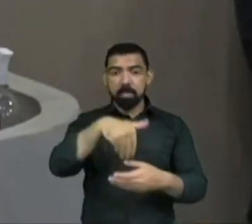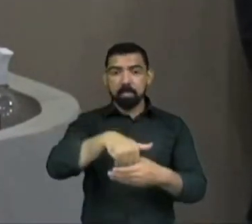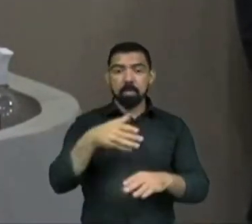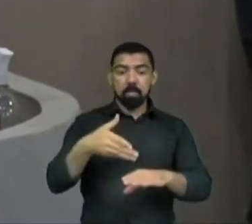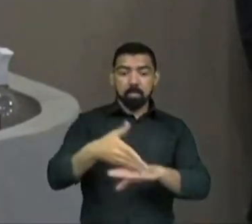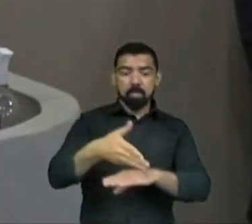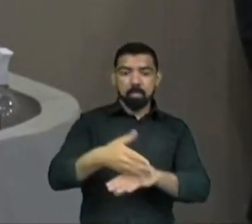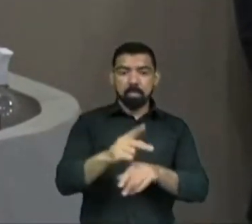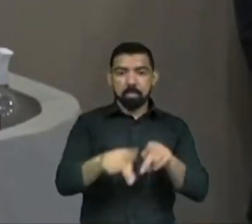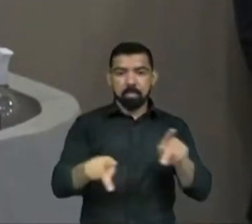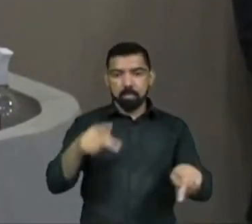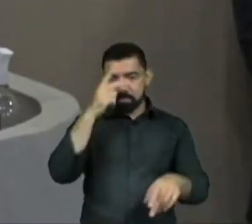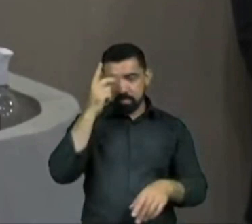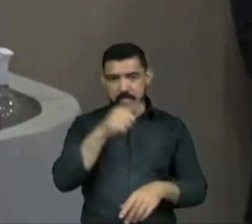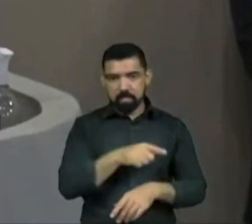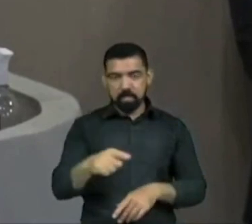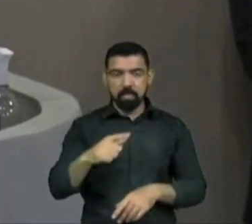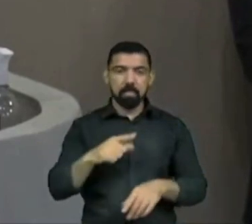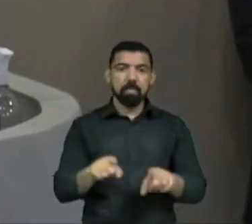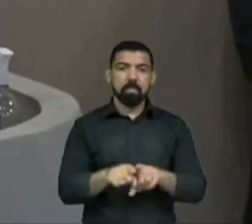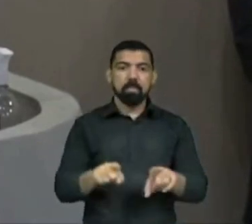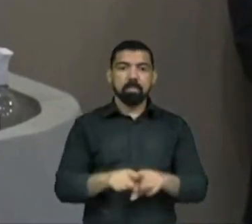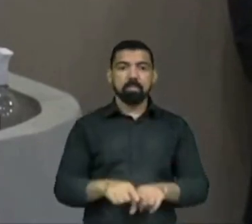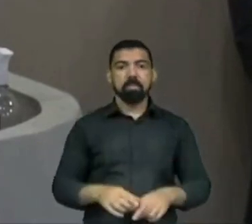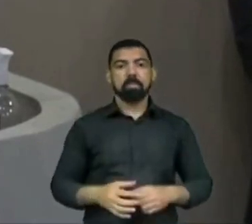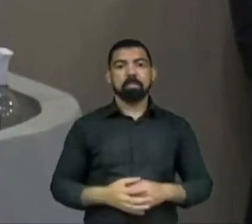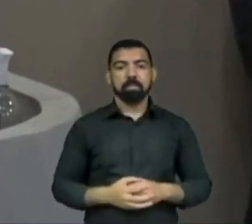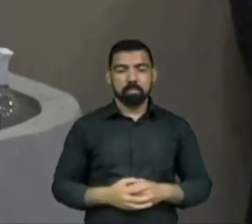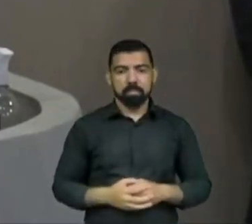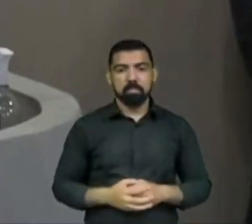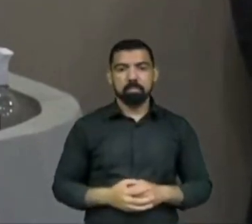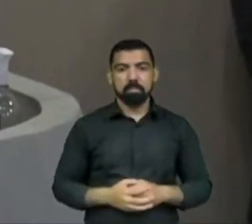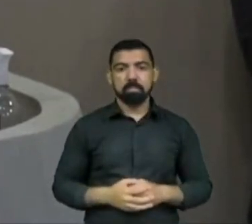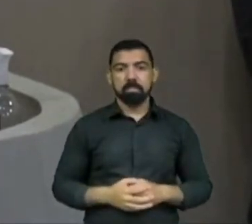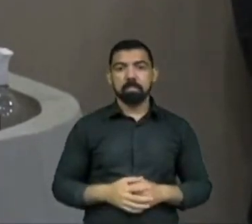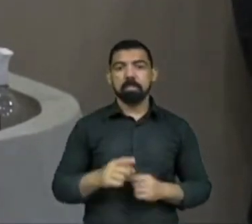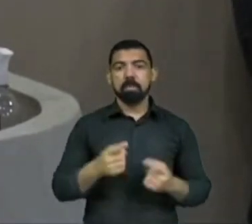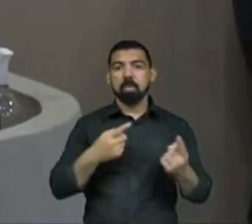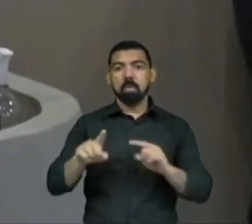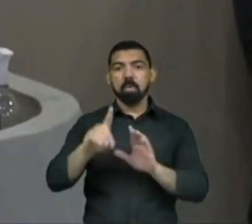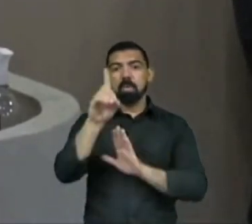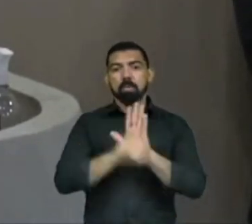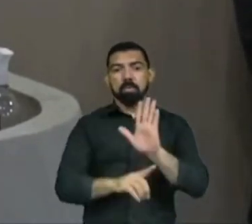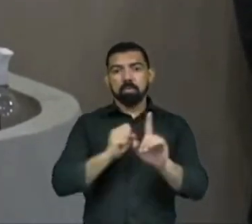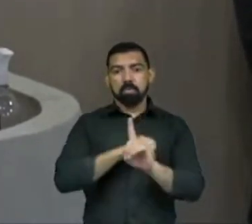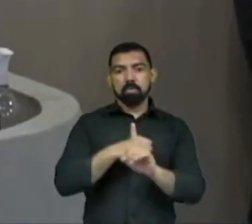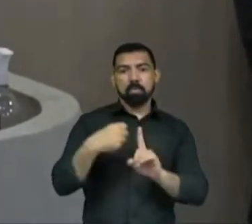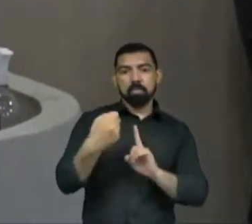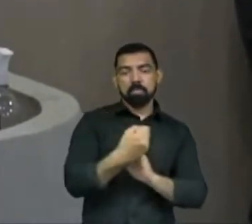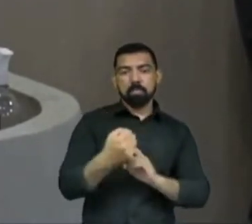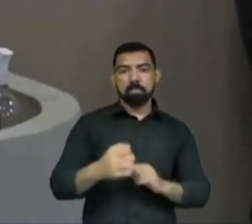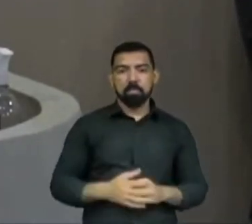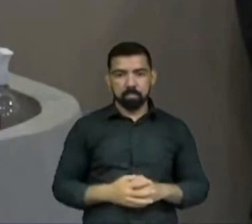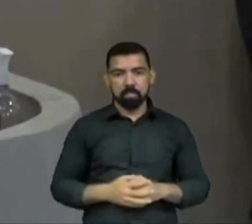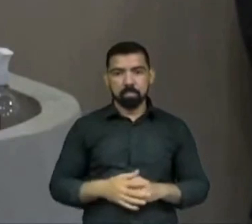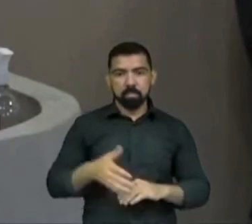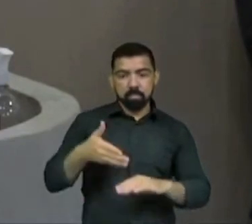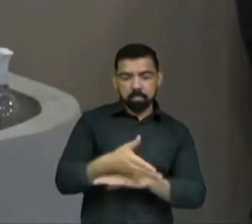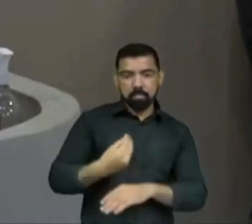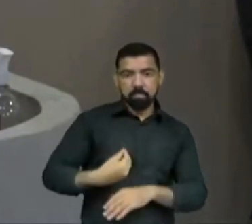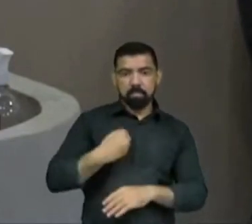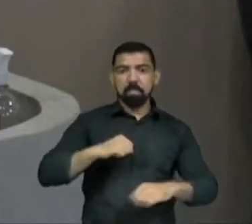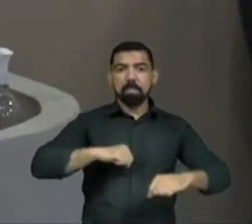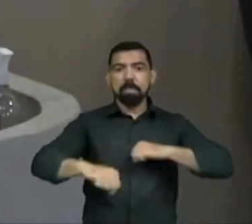participação popular, contra o direito da sociedade participar de um